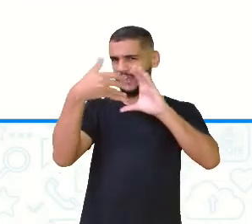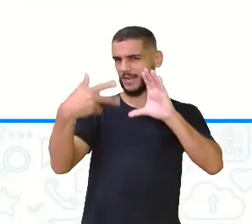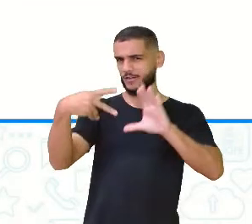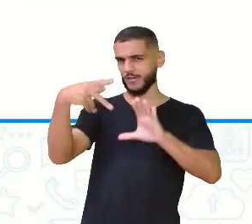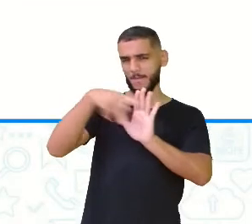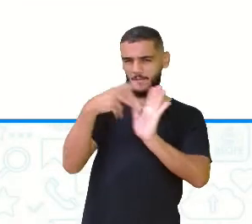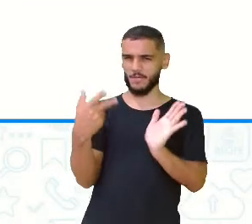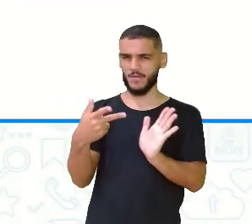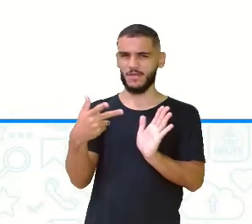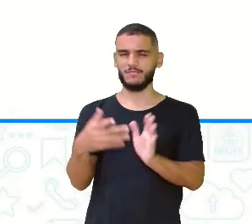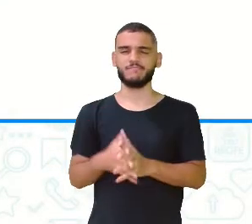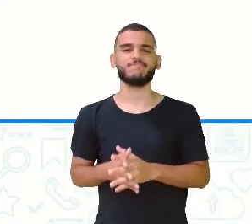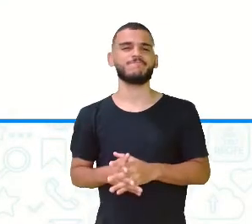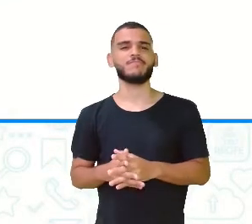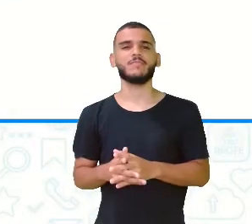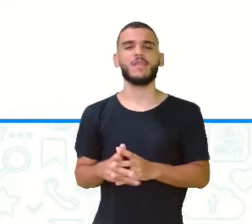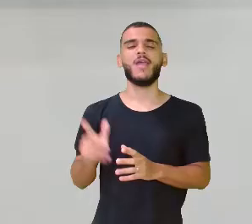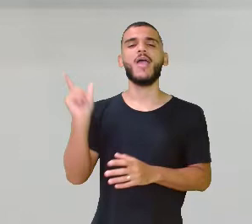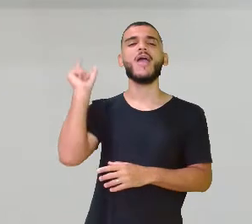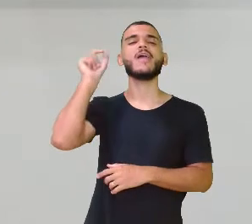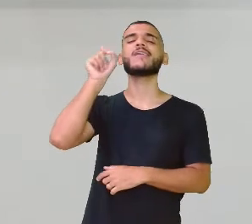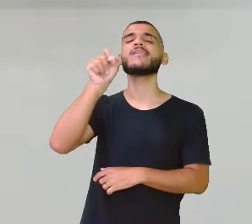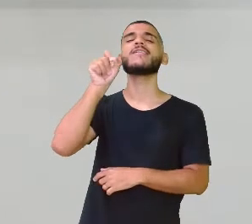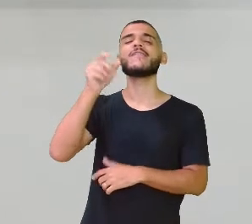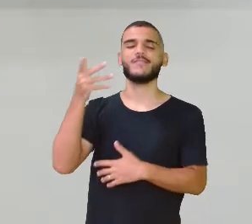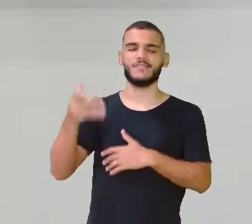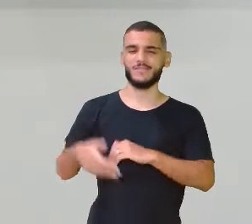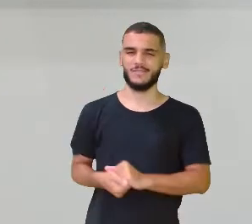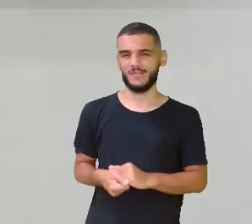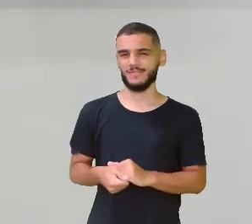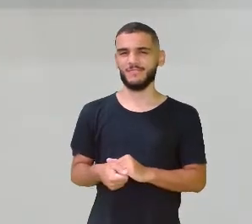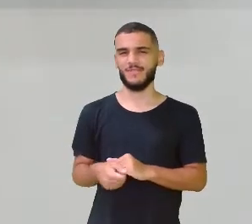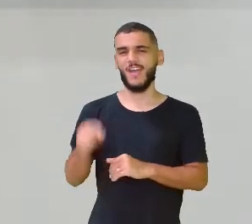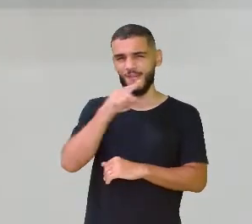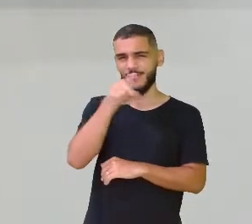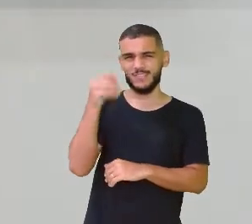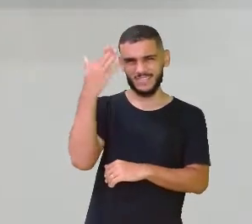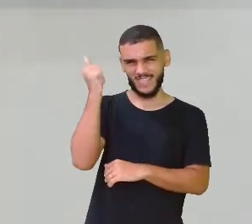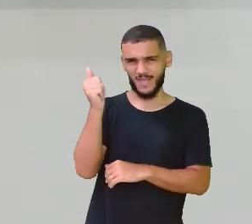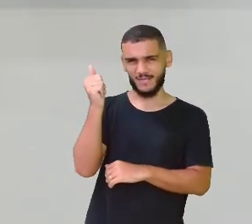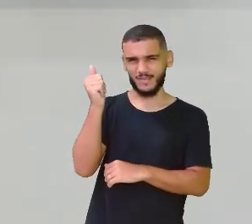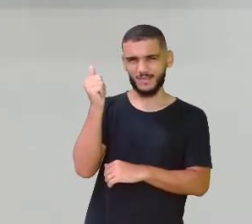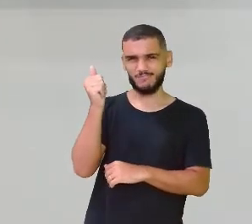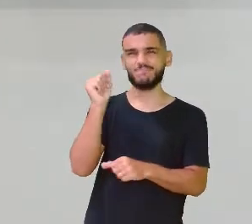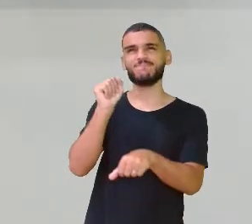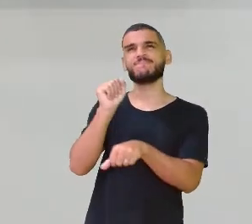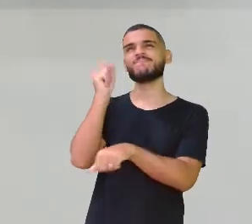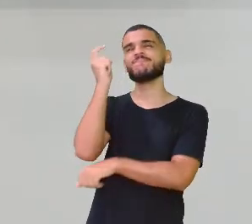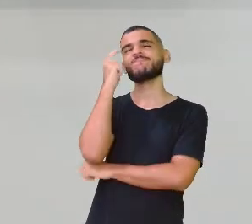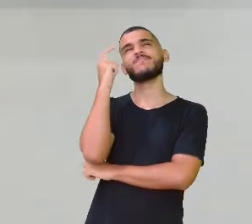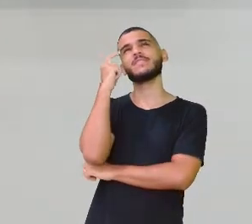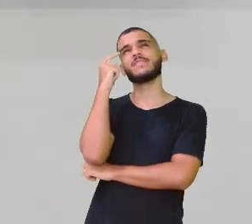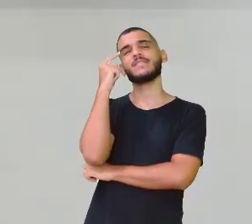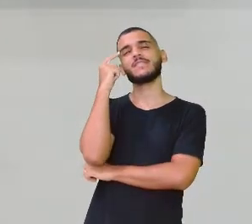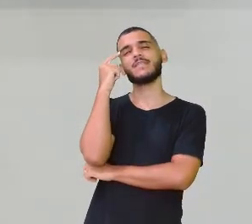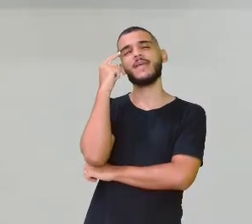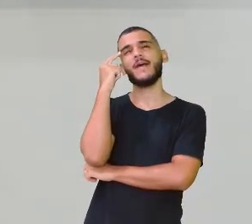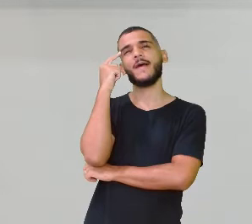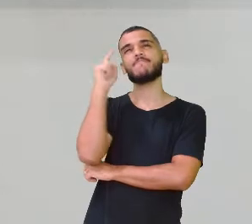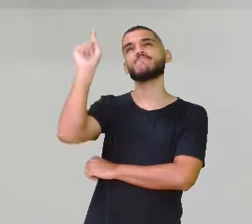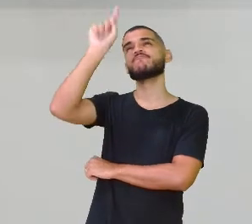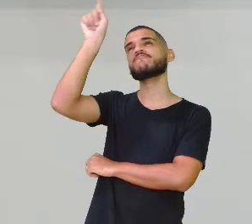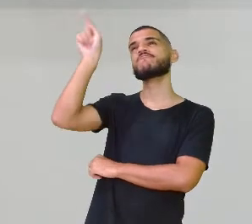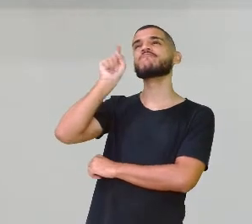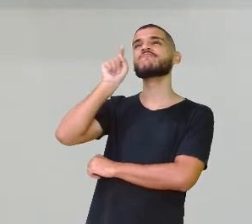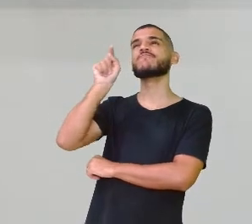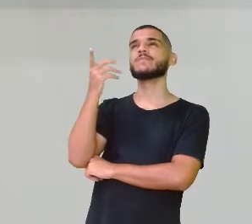é você? Você sabe quem é você? Você sabe quem é você? Já parou para pensar quem sou eu? É uma pergunta interessante,